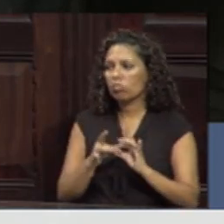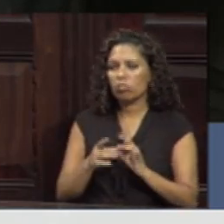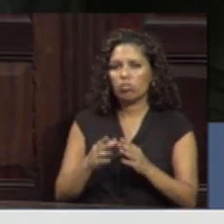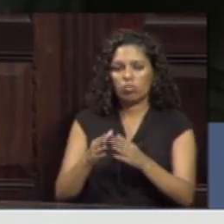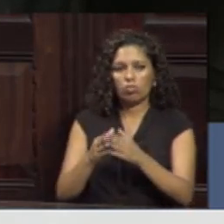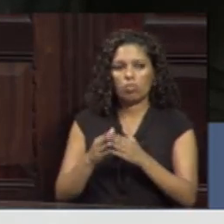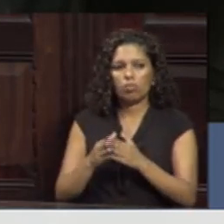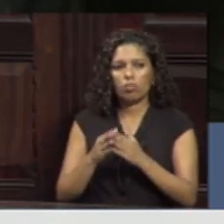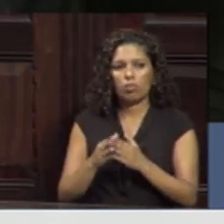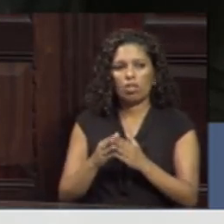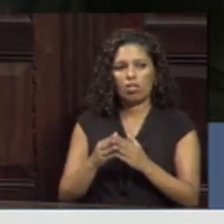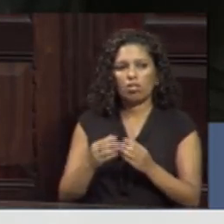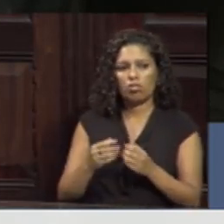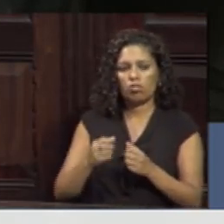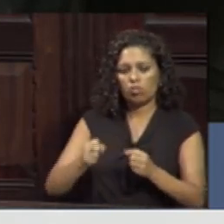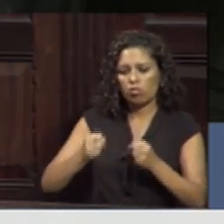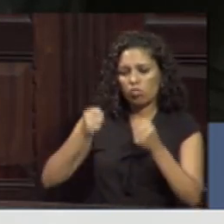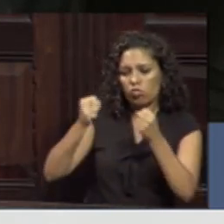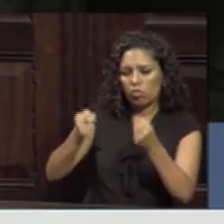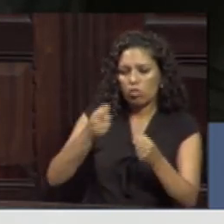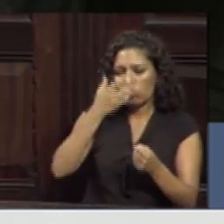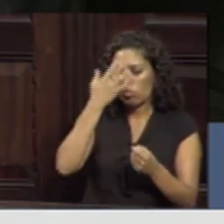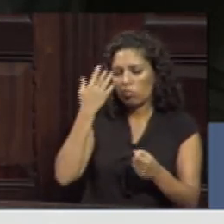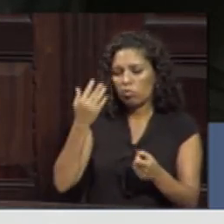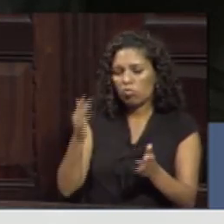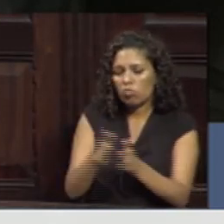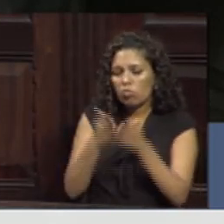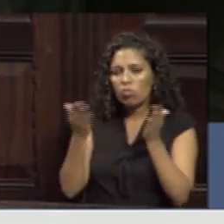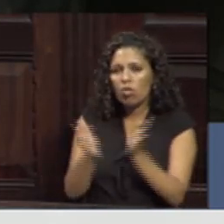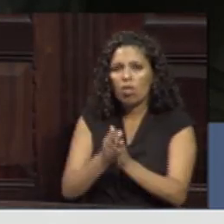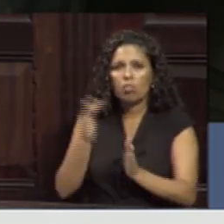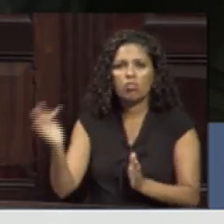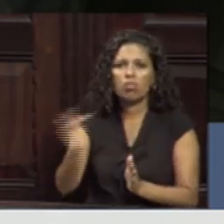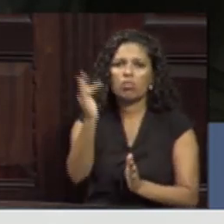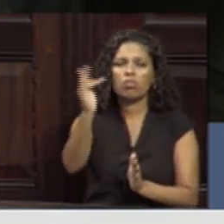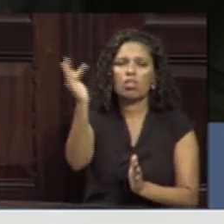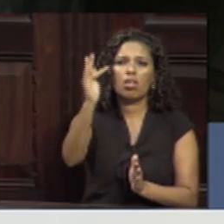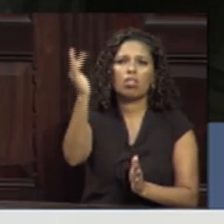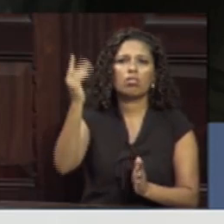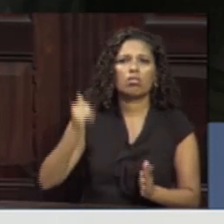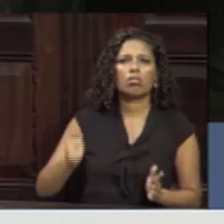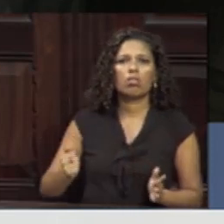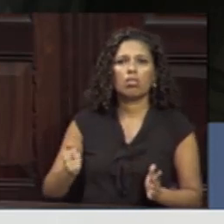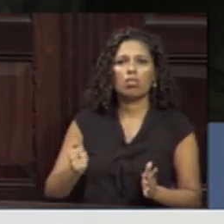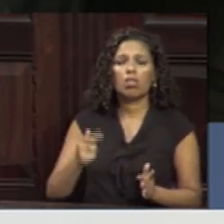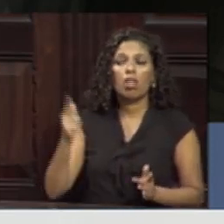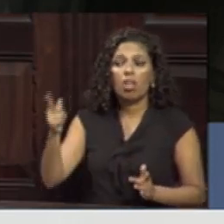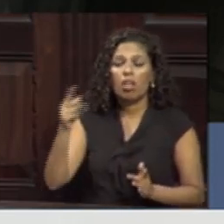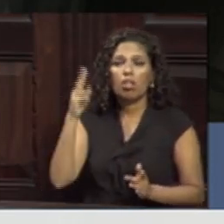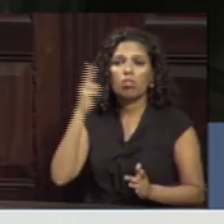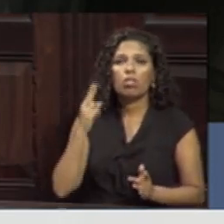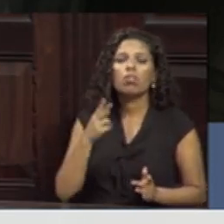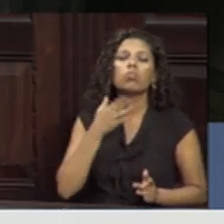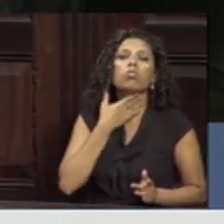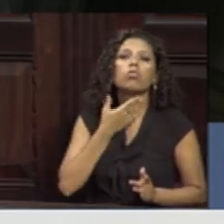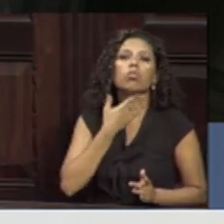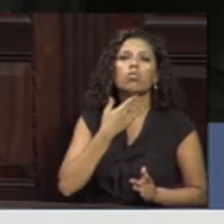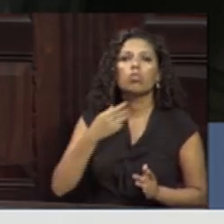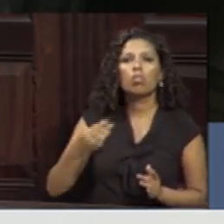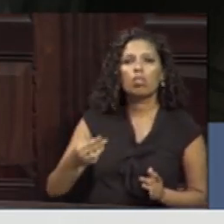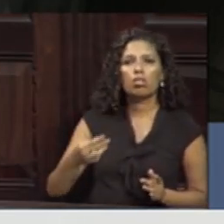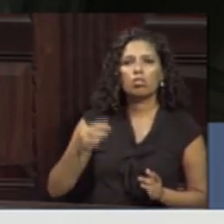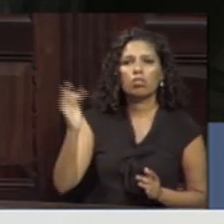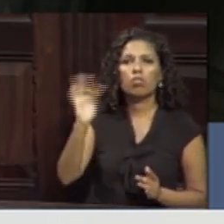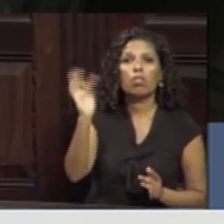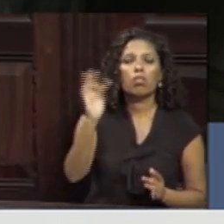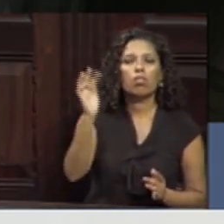pelos pobres, favelados. A voz da comunidade da Maré